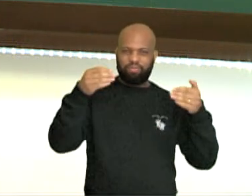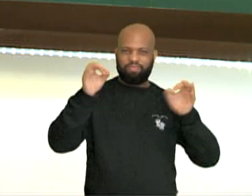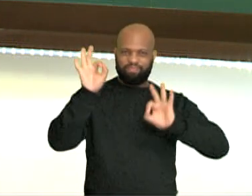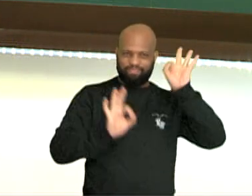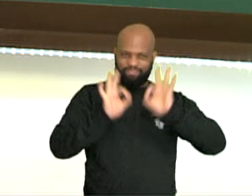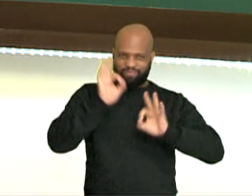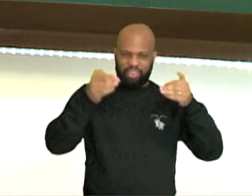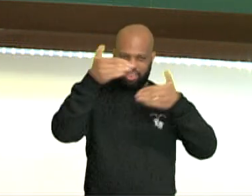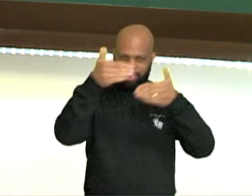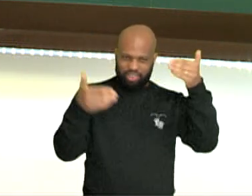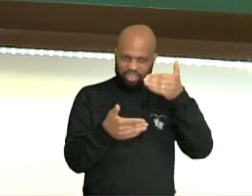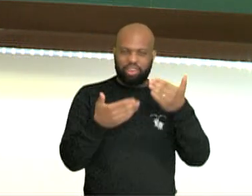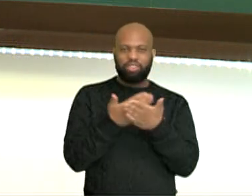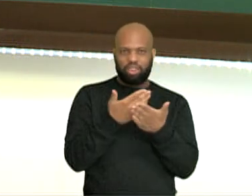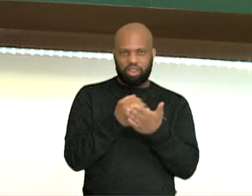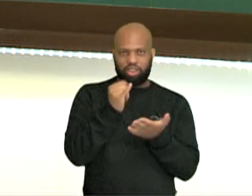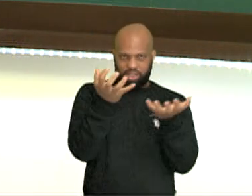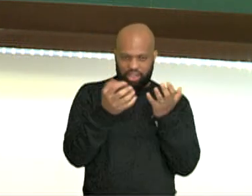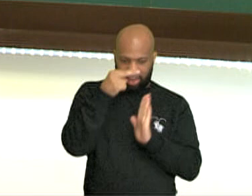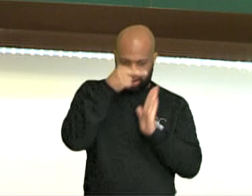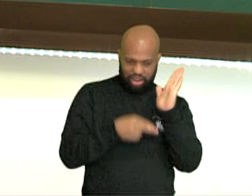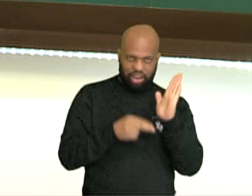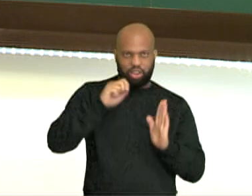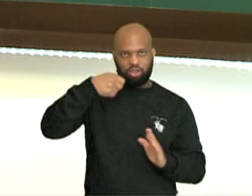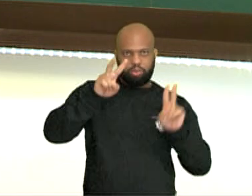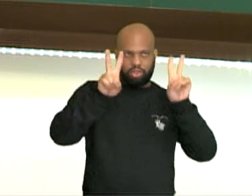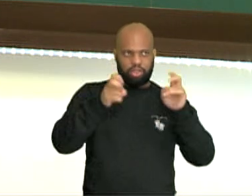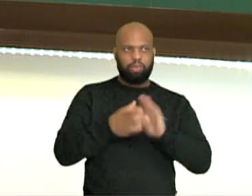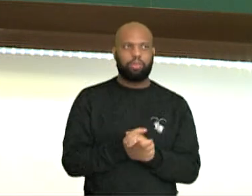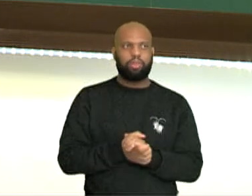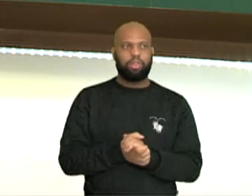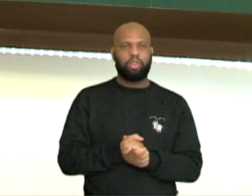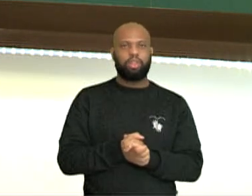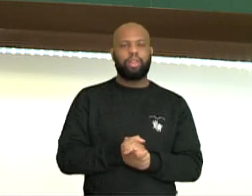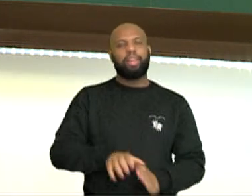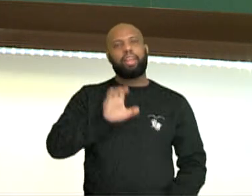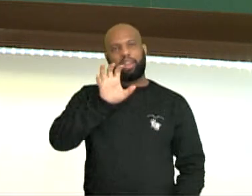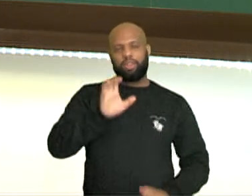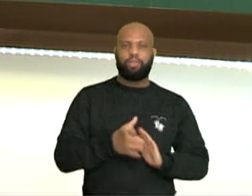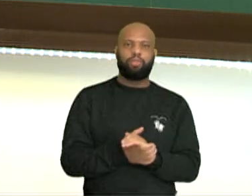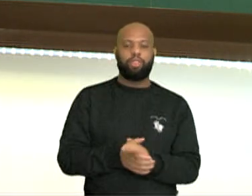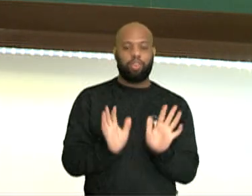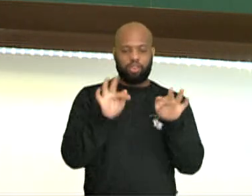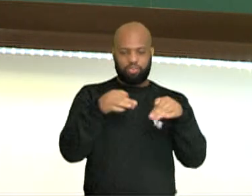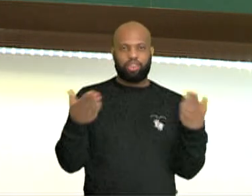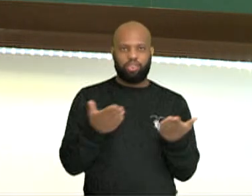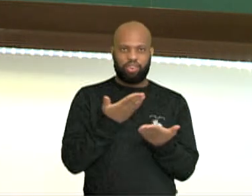quiser pesquisar, quiser ler um pouquinho mais sobre o assunto. E é isso, nós